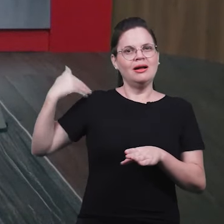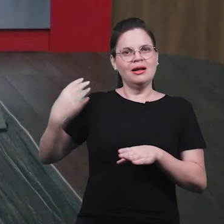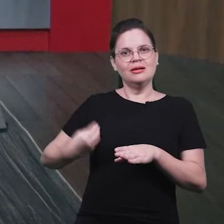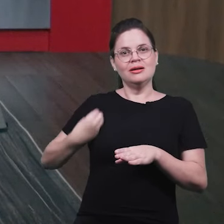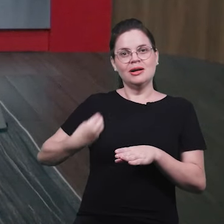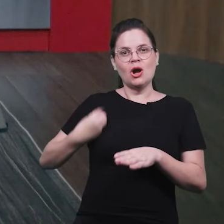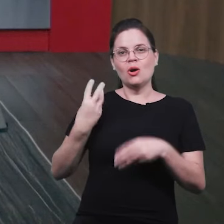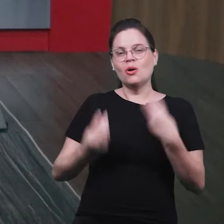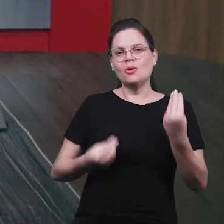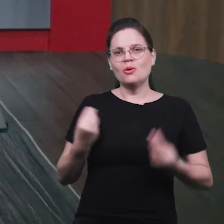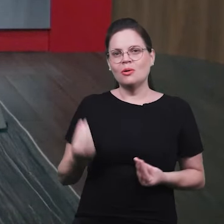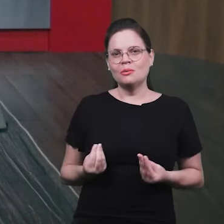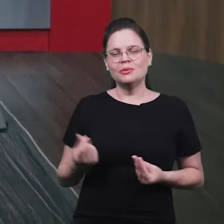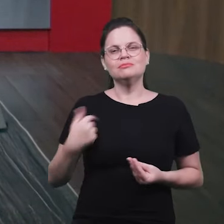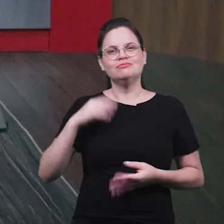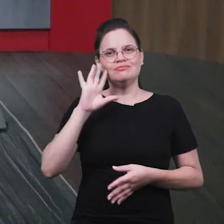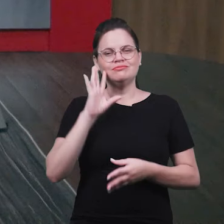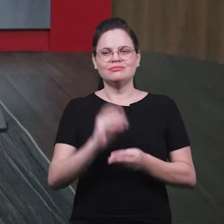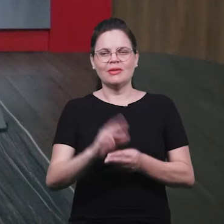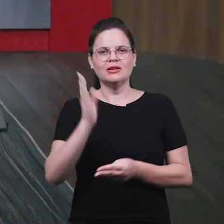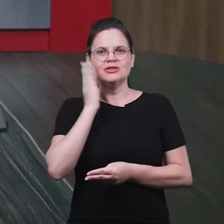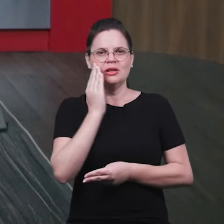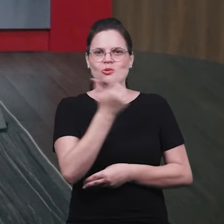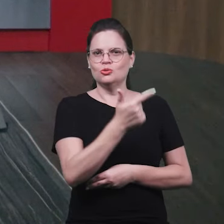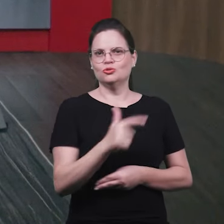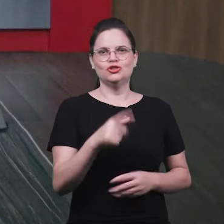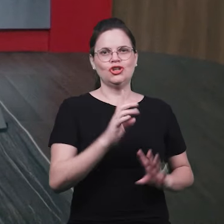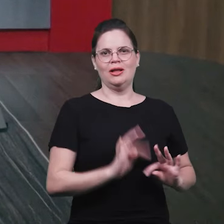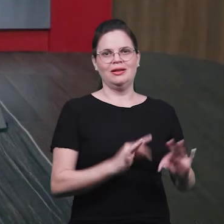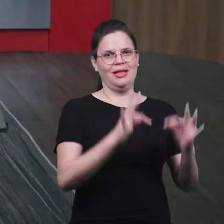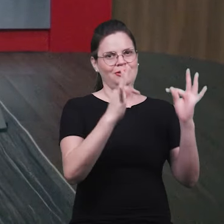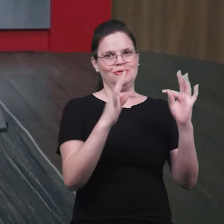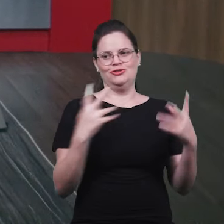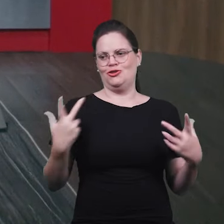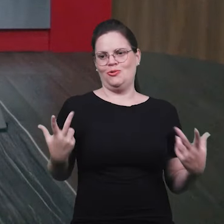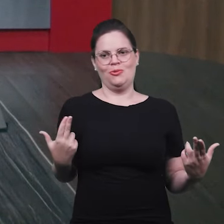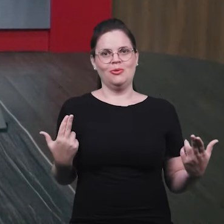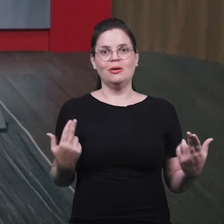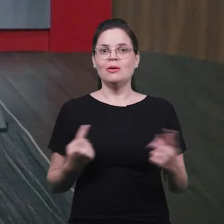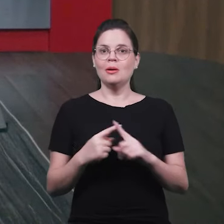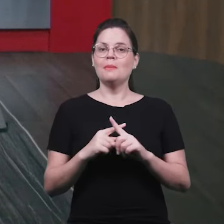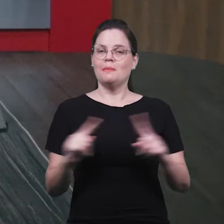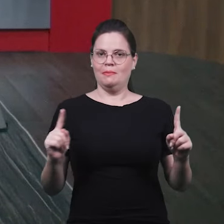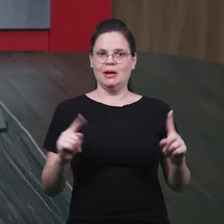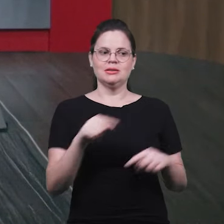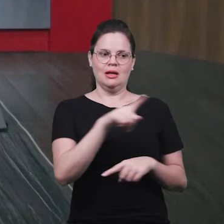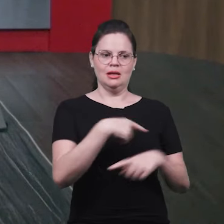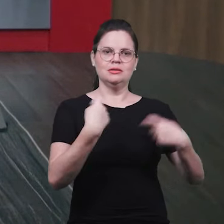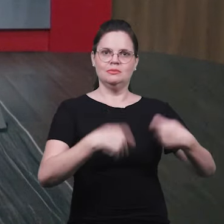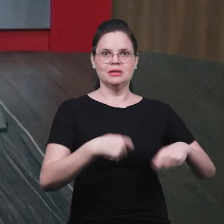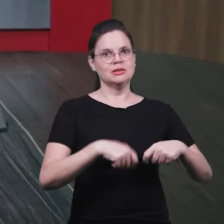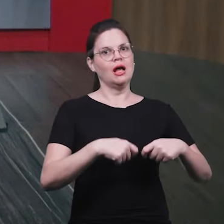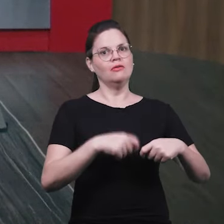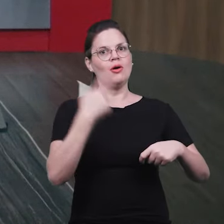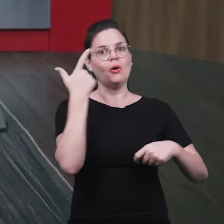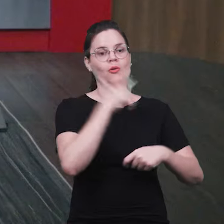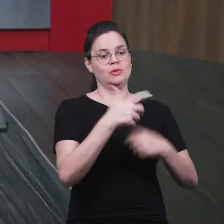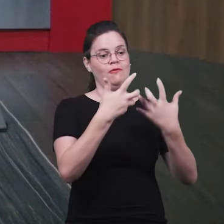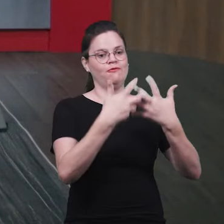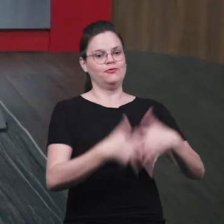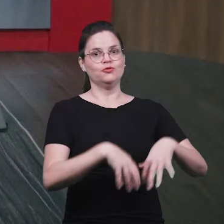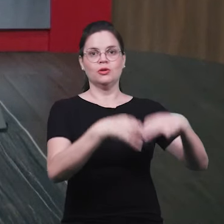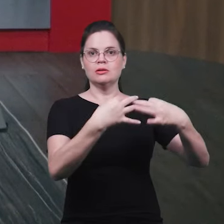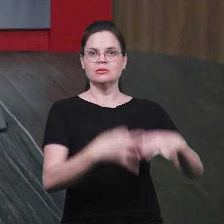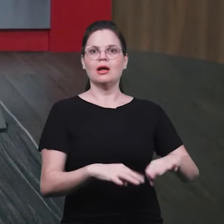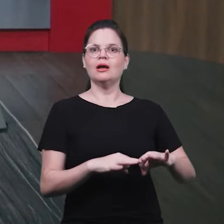coisas, nós observamos que esses recursos eles não existiam, mas o homem ele tinha que fazer a engrenagem rodar, digamos assim, né? Perfeito.